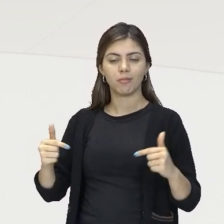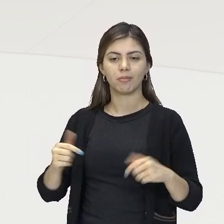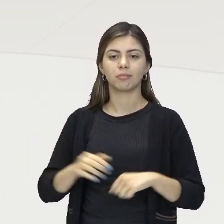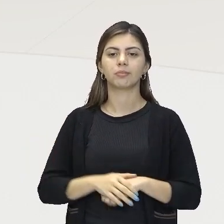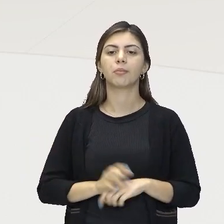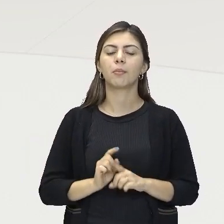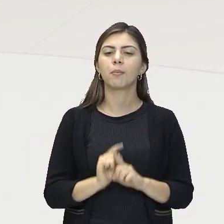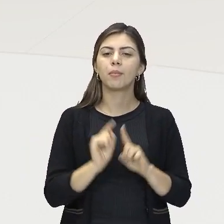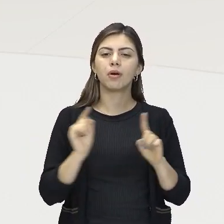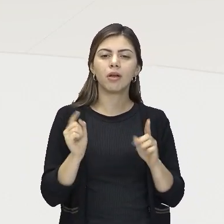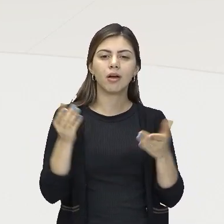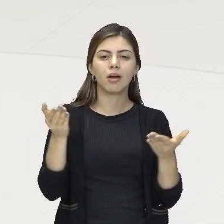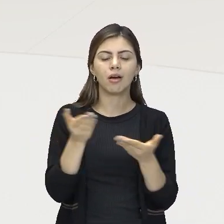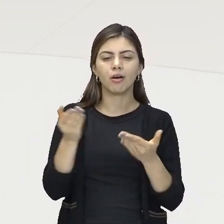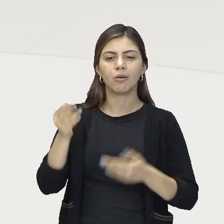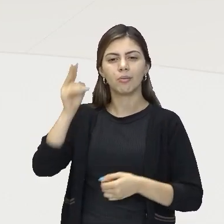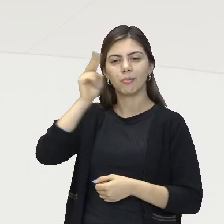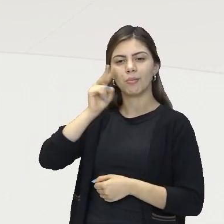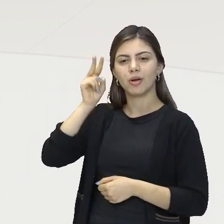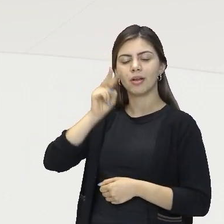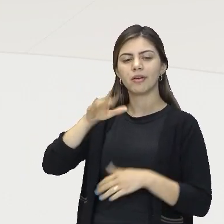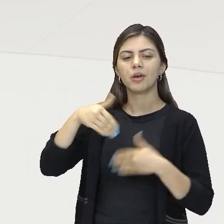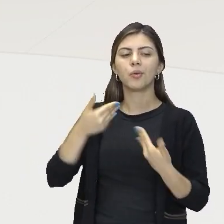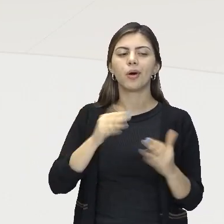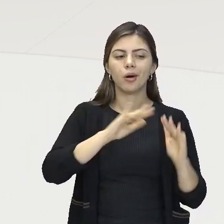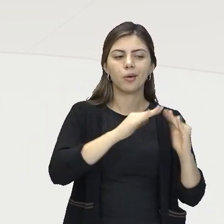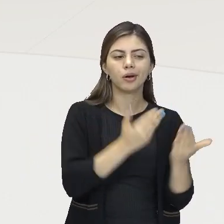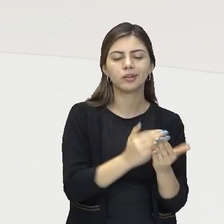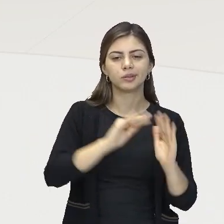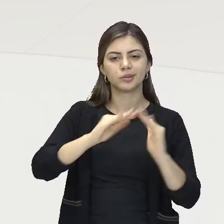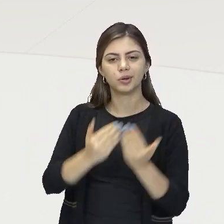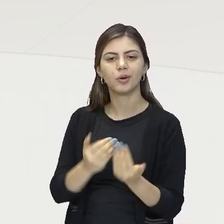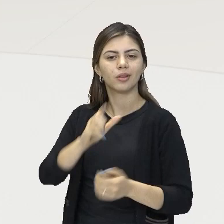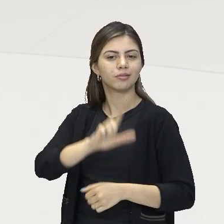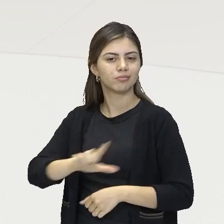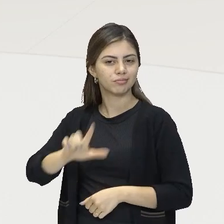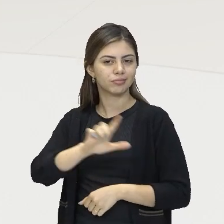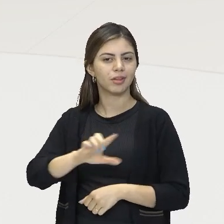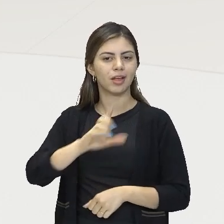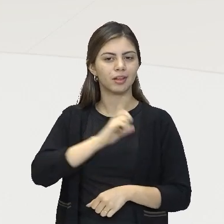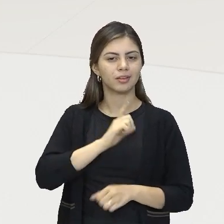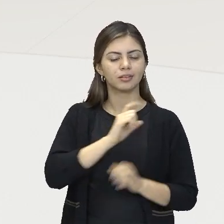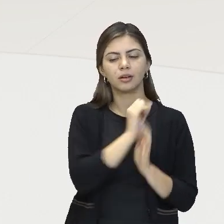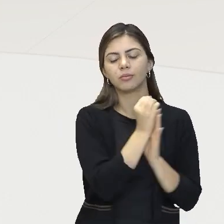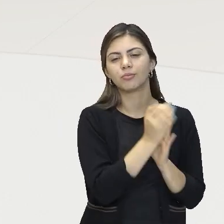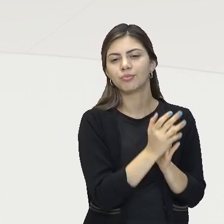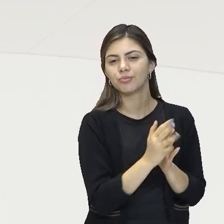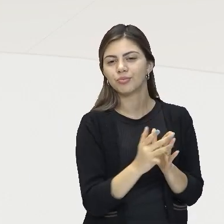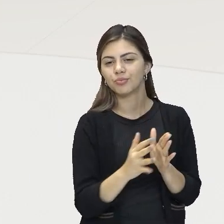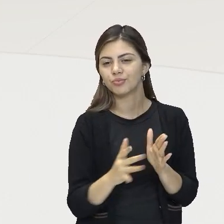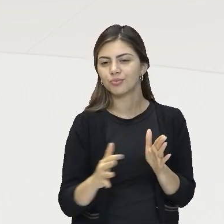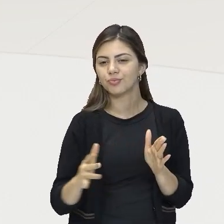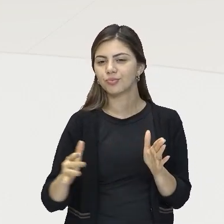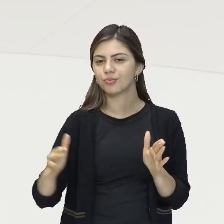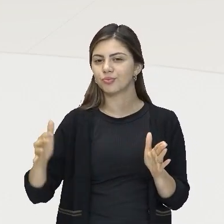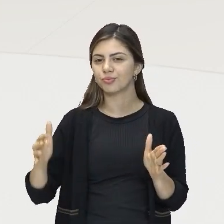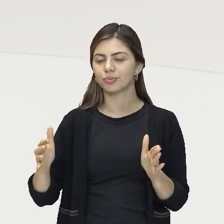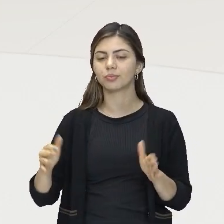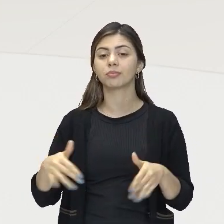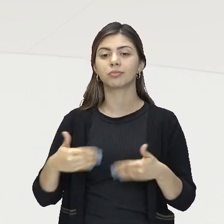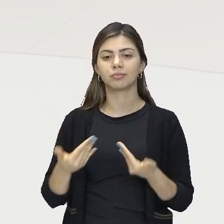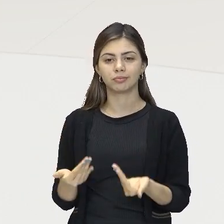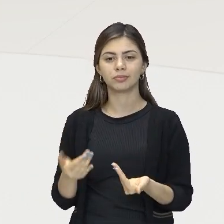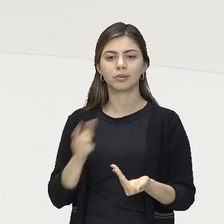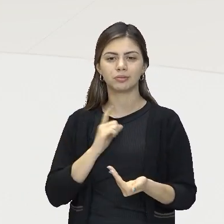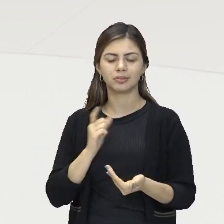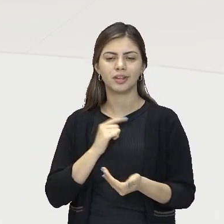vamos relembrar as escolas literárias que passaram, que já se passou, né? A gente vai chegar aqui no modernismo, então já teve